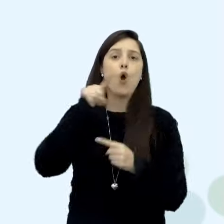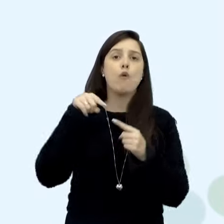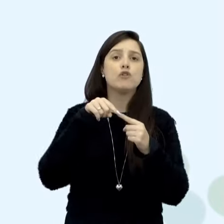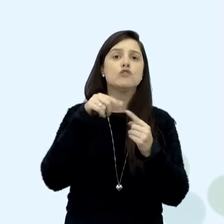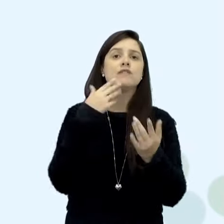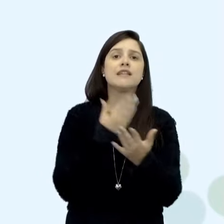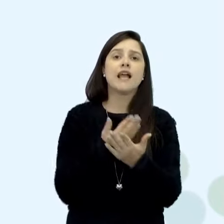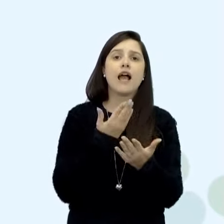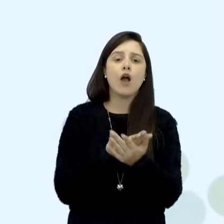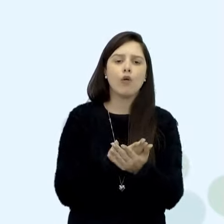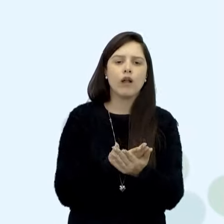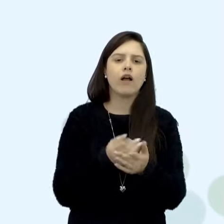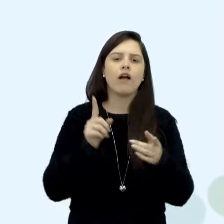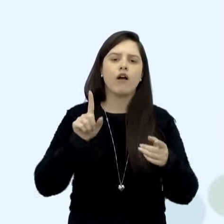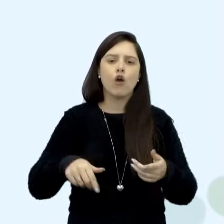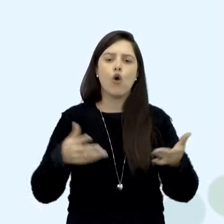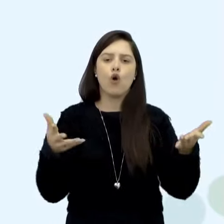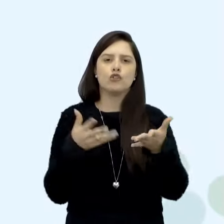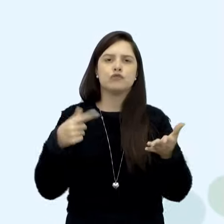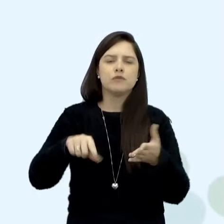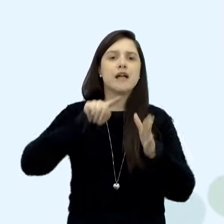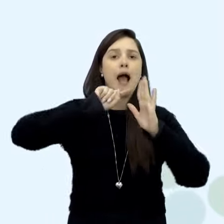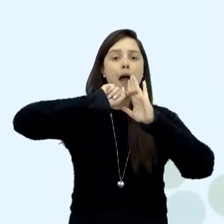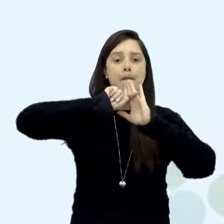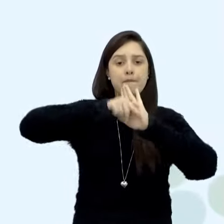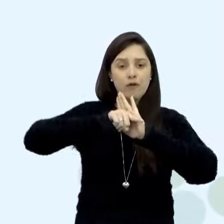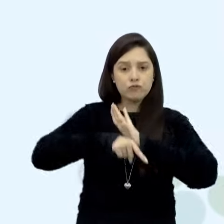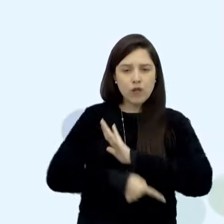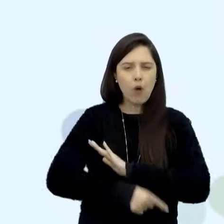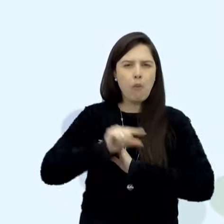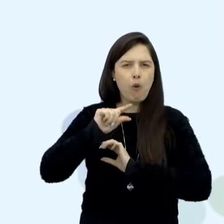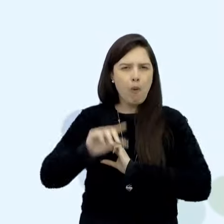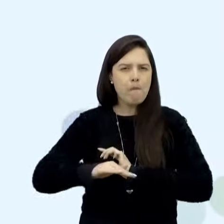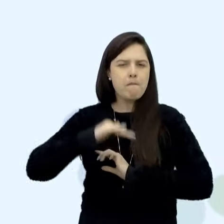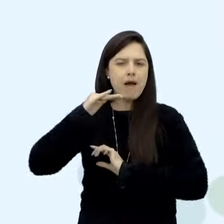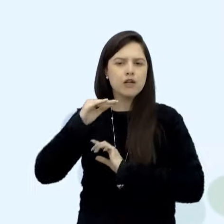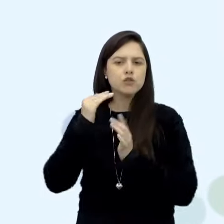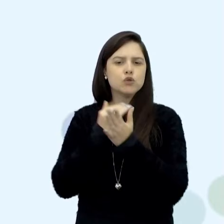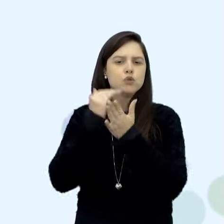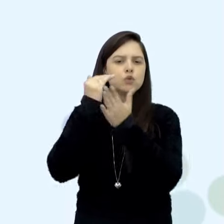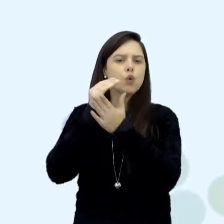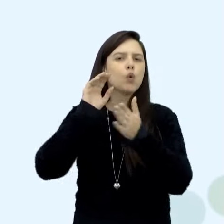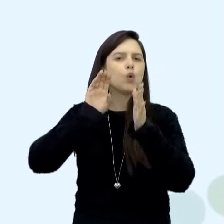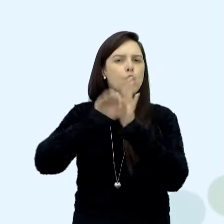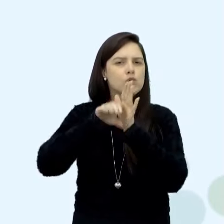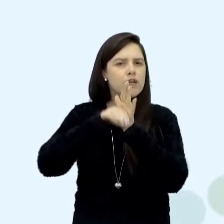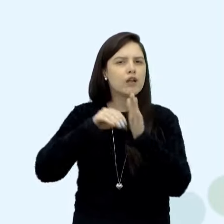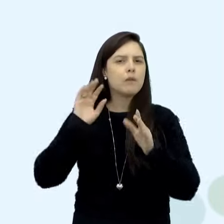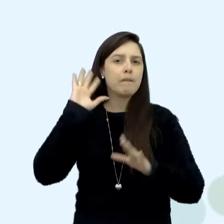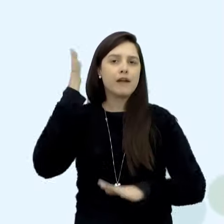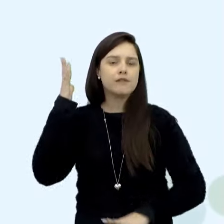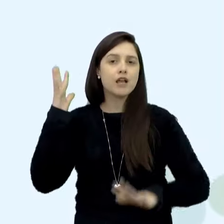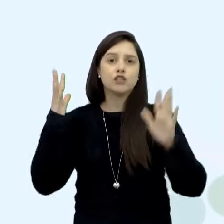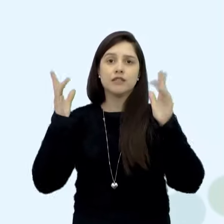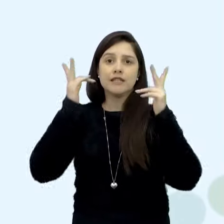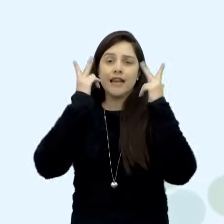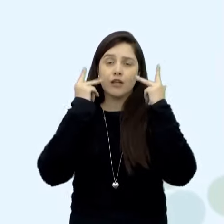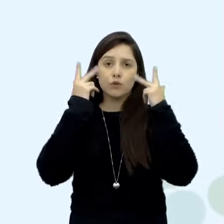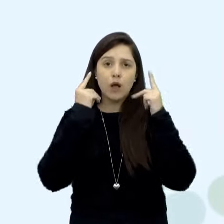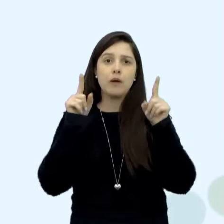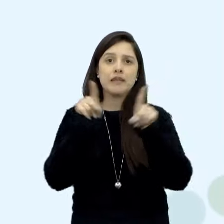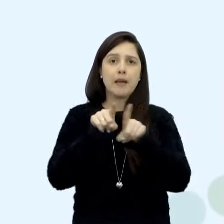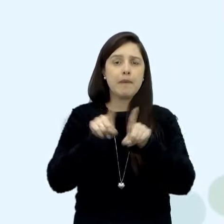da aula. Então, hoje nós vamos nos aprofundar um pouco mais sobre o conceito de paisagem natural e